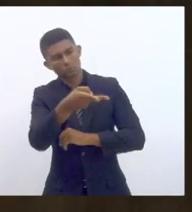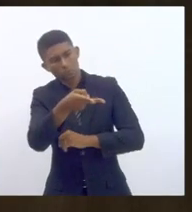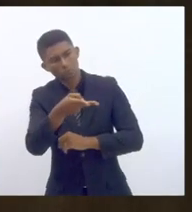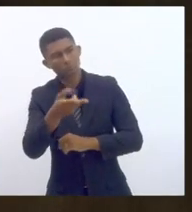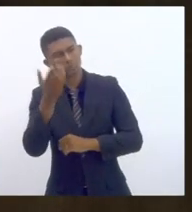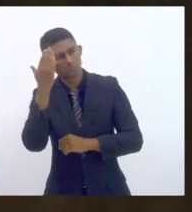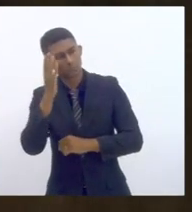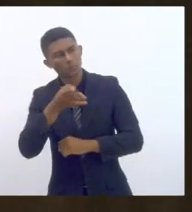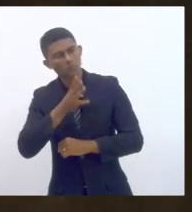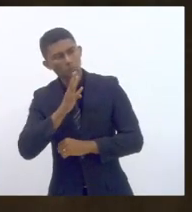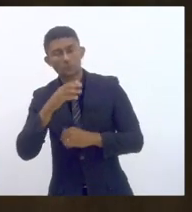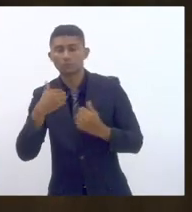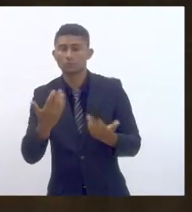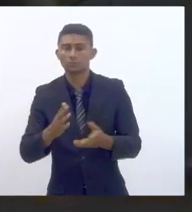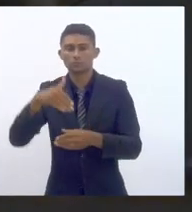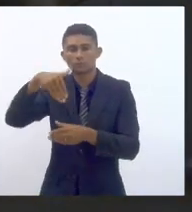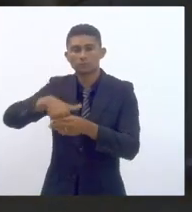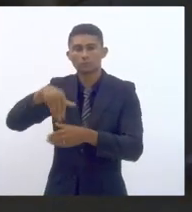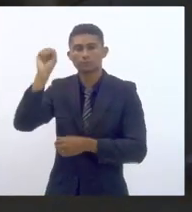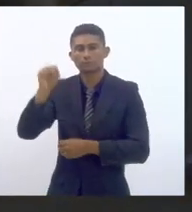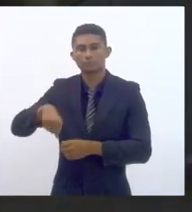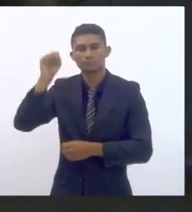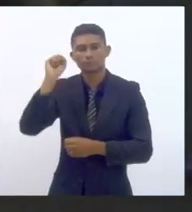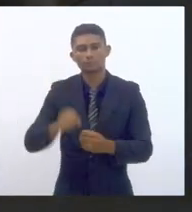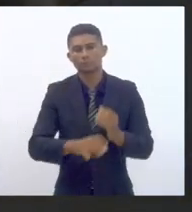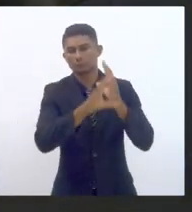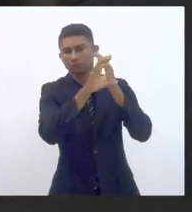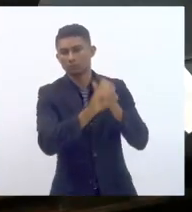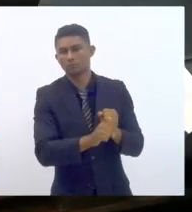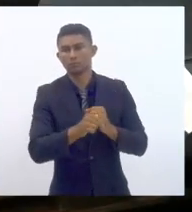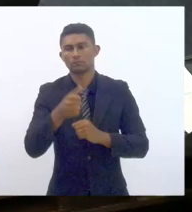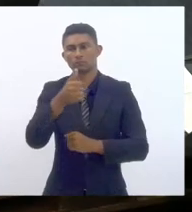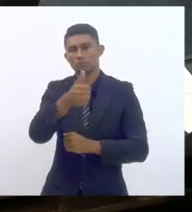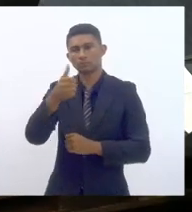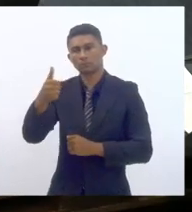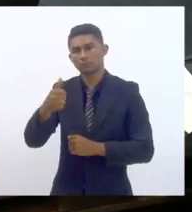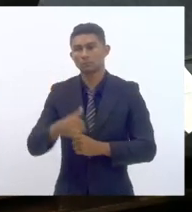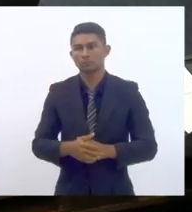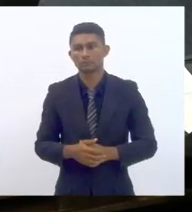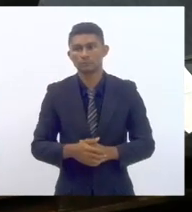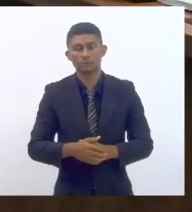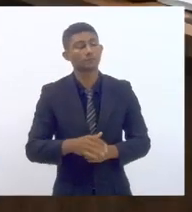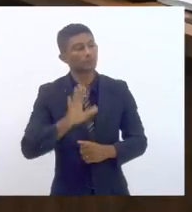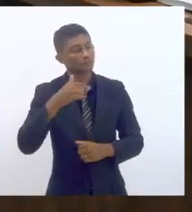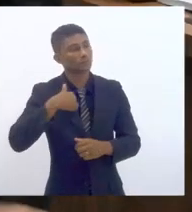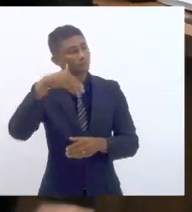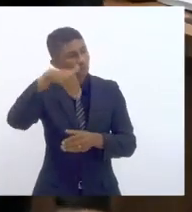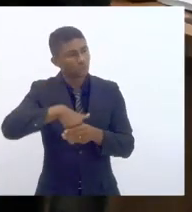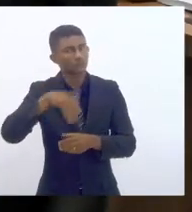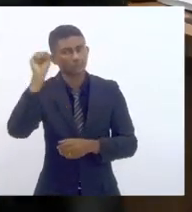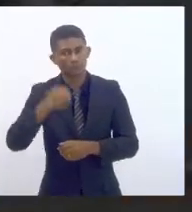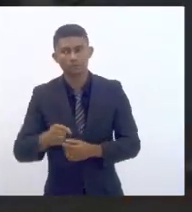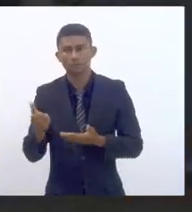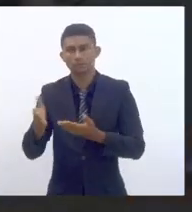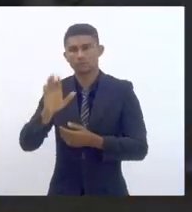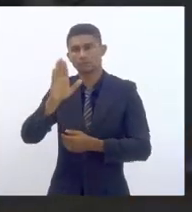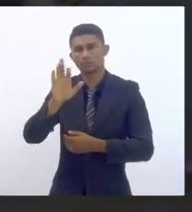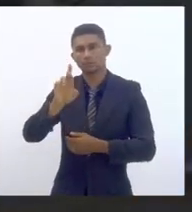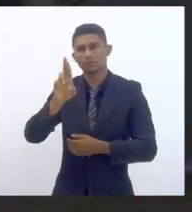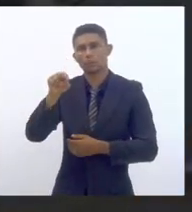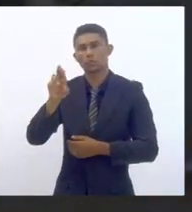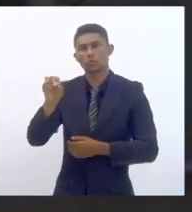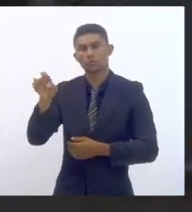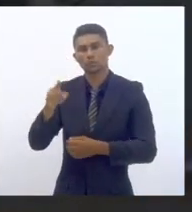dos conselheiros, voto sim. Sim, 11. Deputado Tutuca, consignar meu voto sim, por favor. Deputado Bruno Dauaire vota